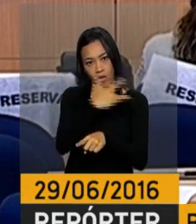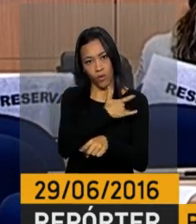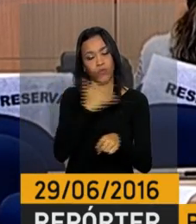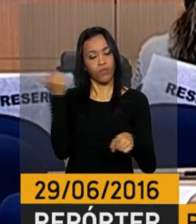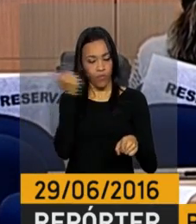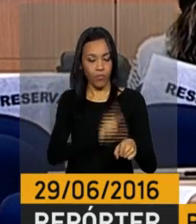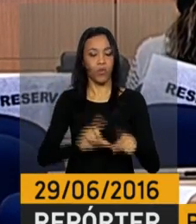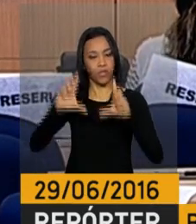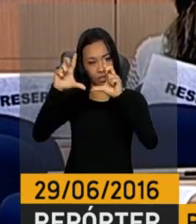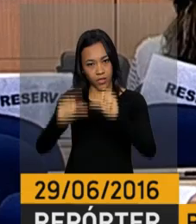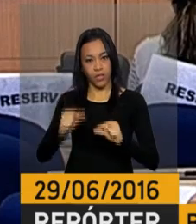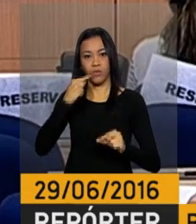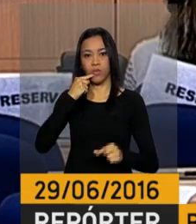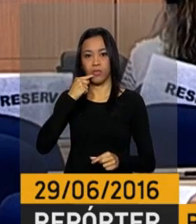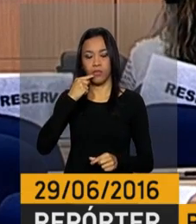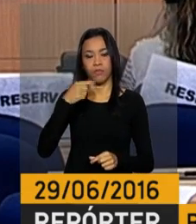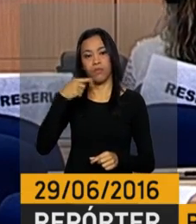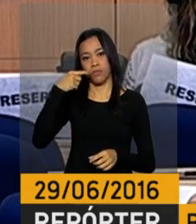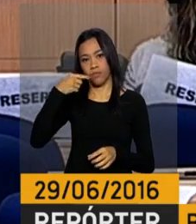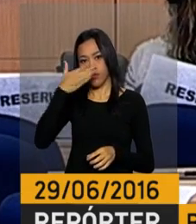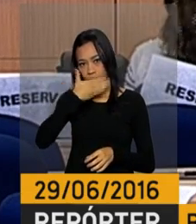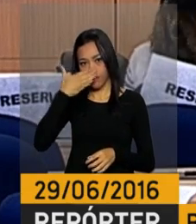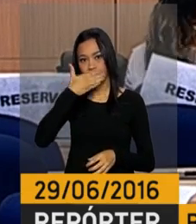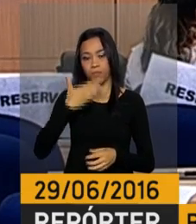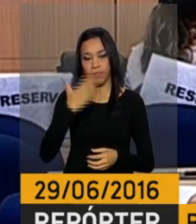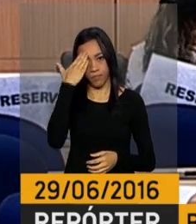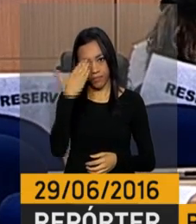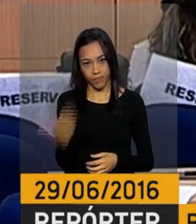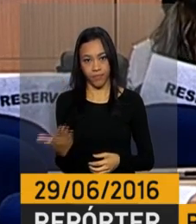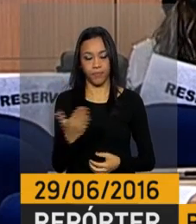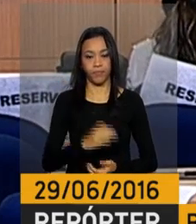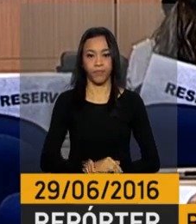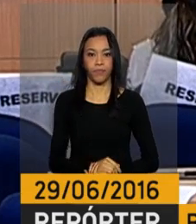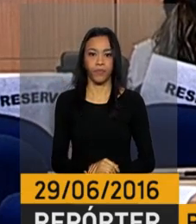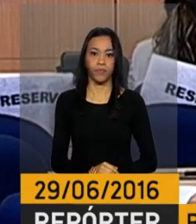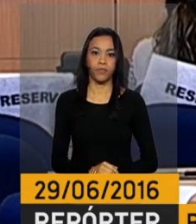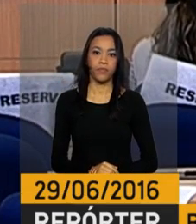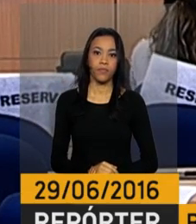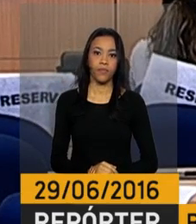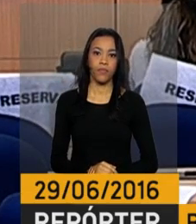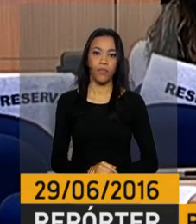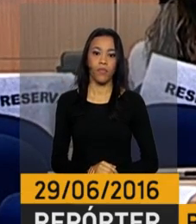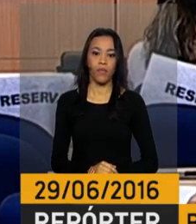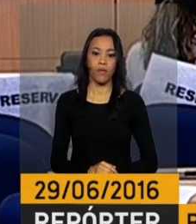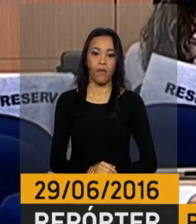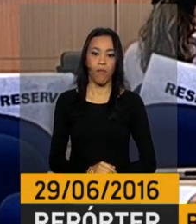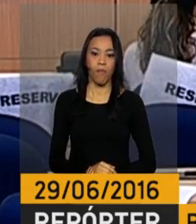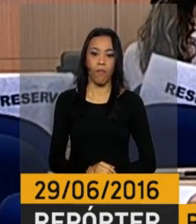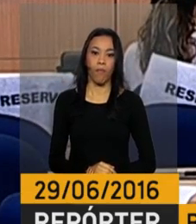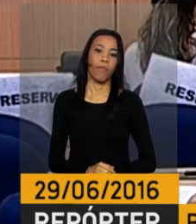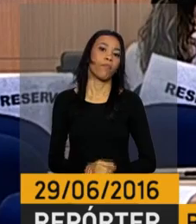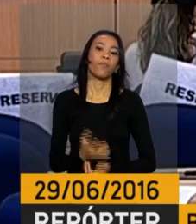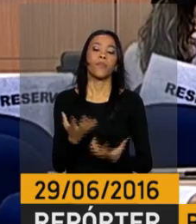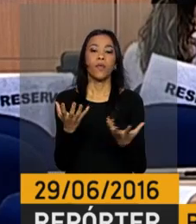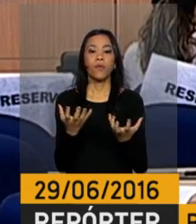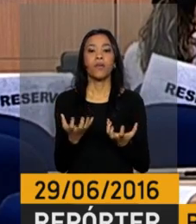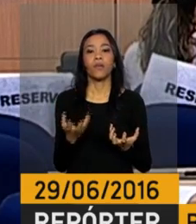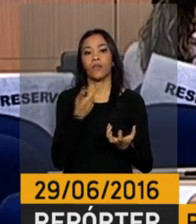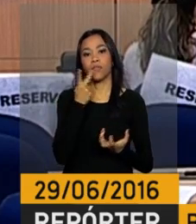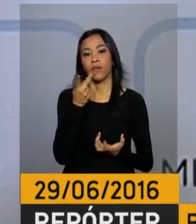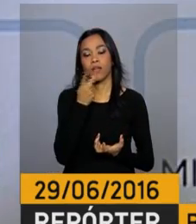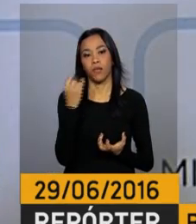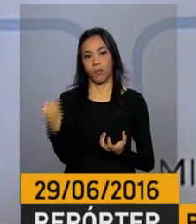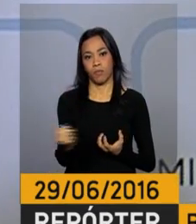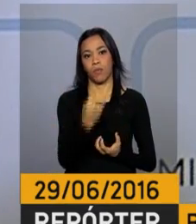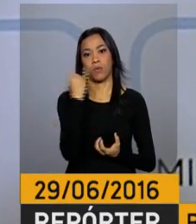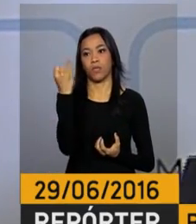chegaremos lá muito obrigado muito bem eu quero ressaltar a importância desta parceria é